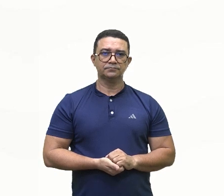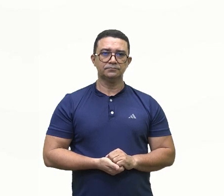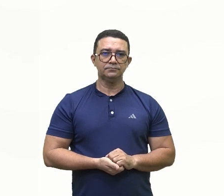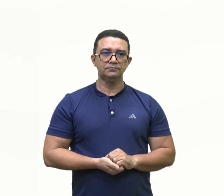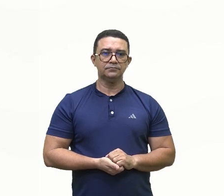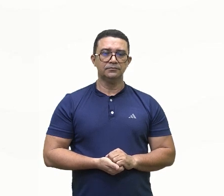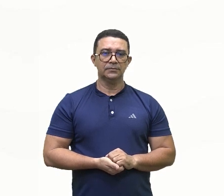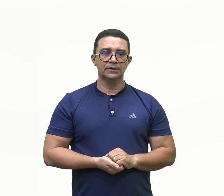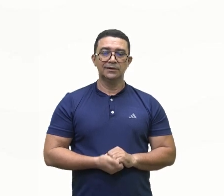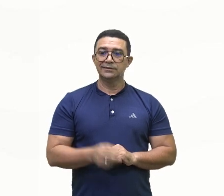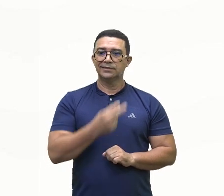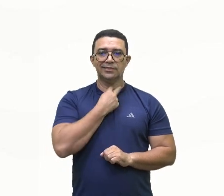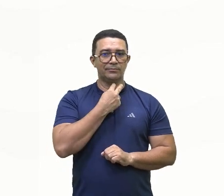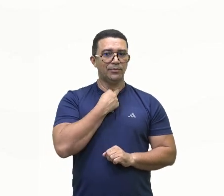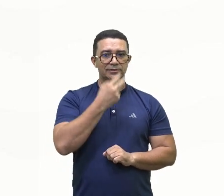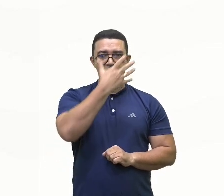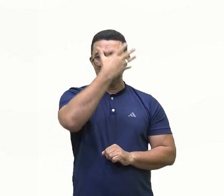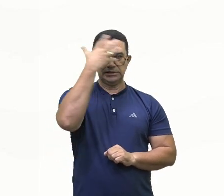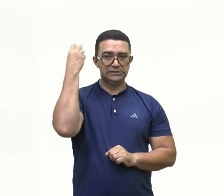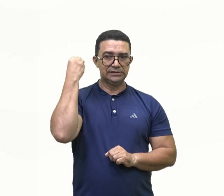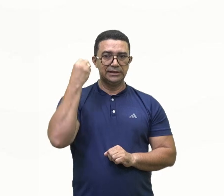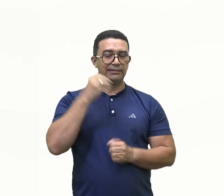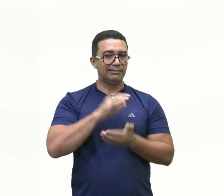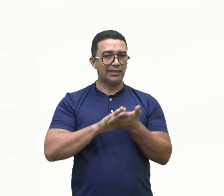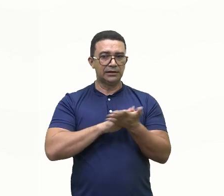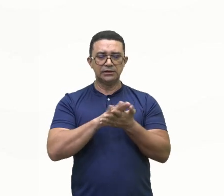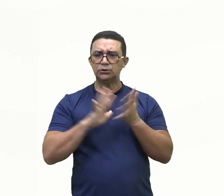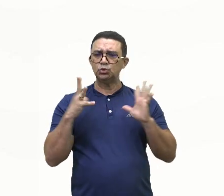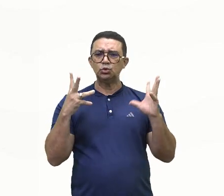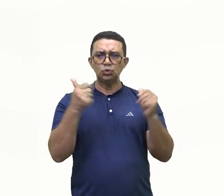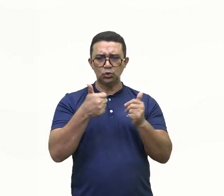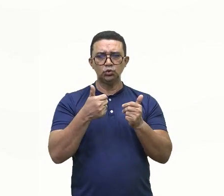Não esqueça, não pode deixar um centavo de fora.